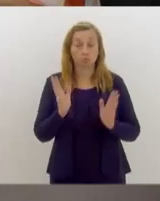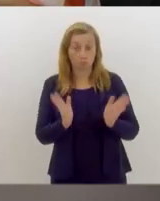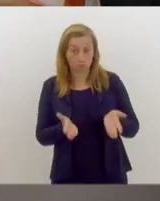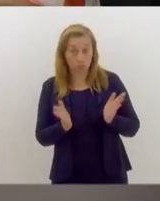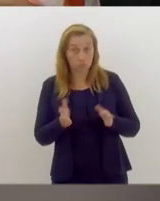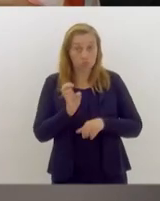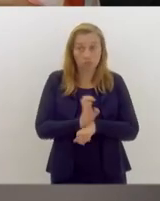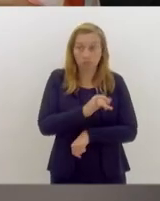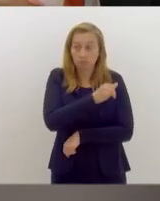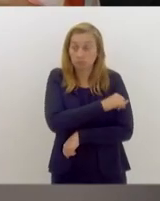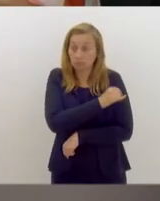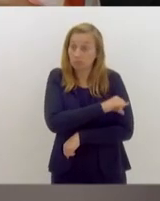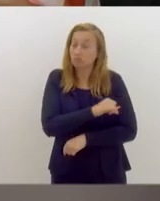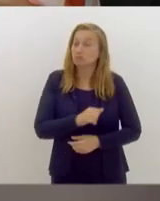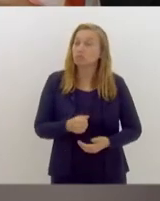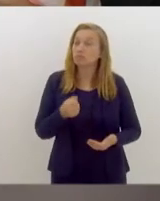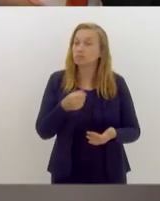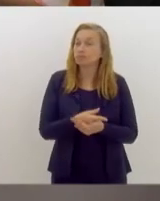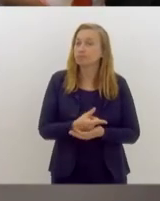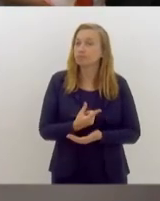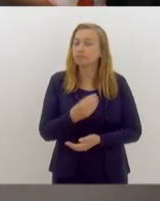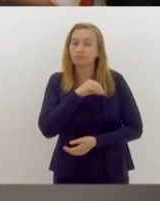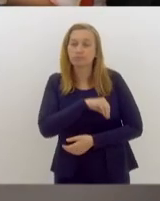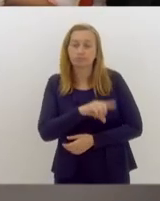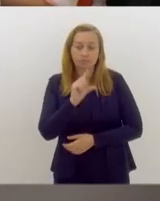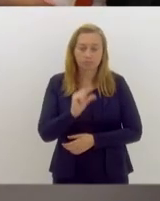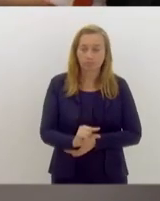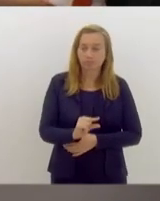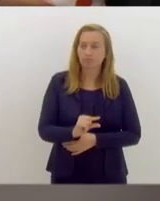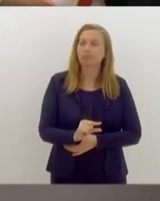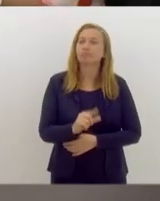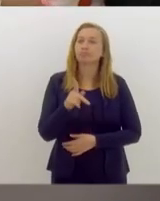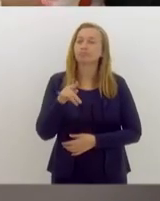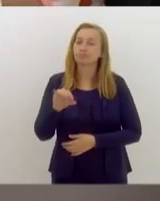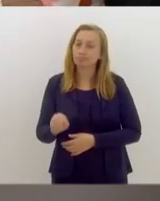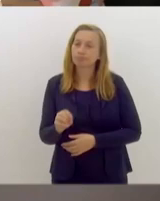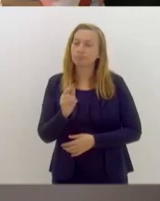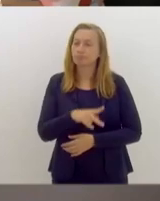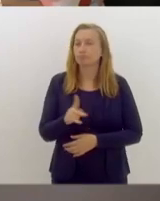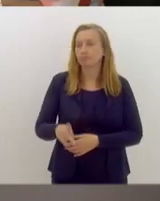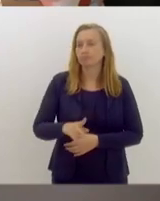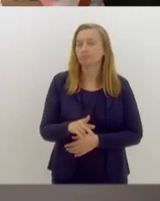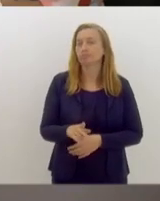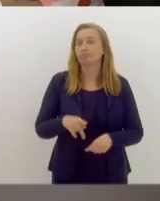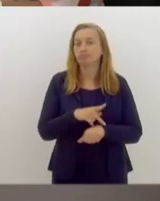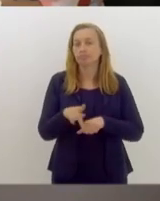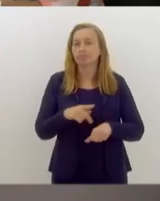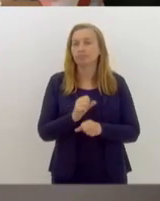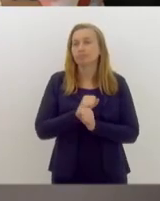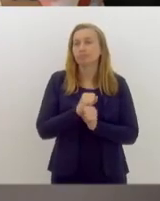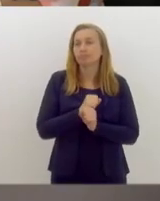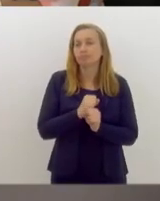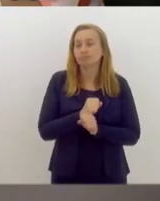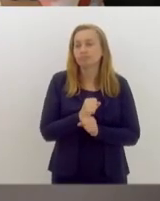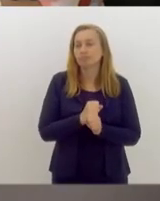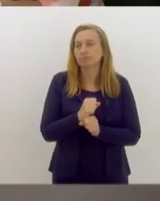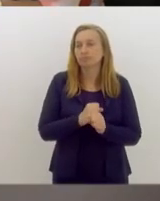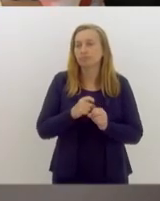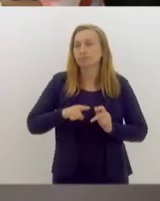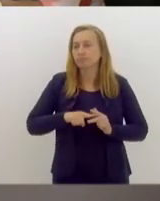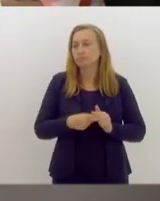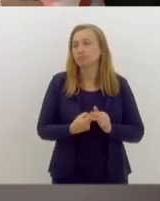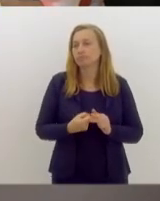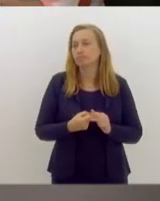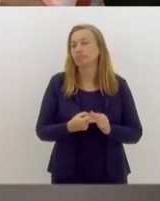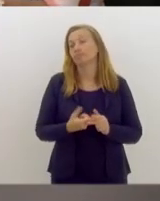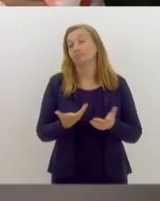o Estado do Rio de Janeiro, ele paga o pior piso salarial para os professores do nosso país. Foram anos sem recomposição